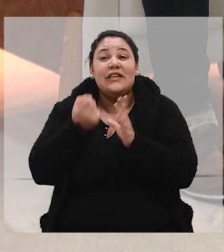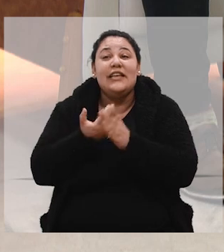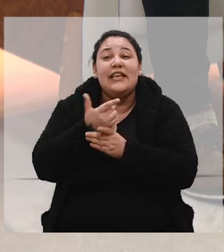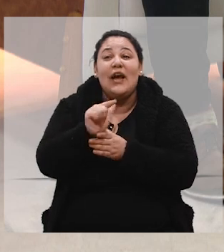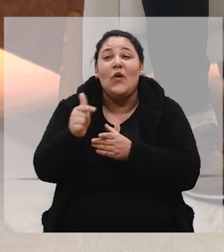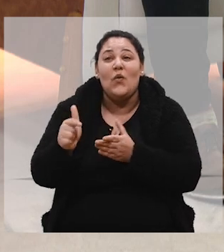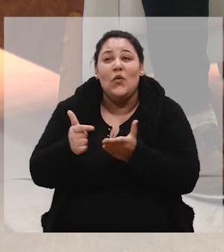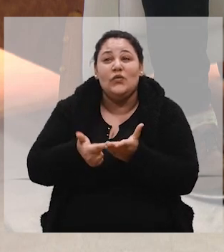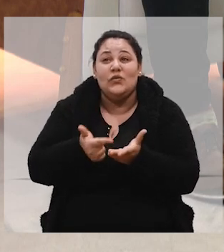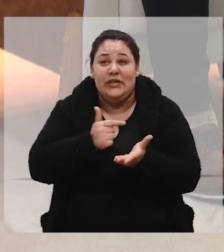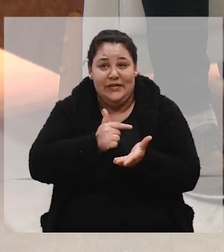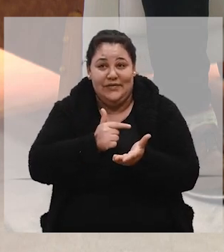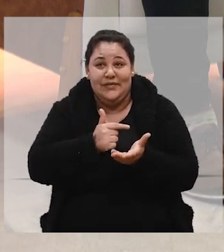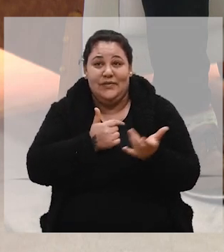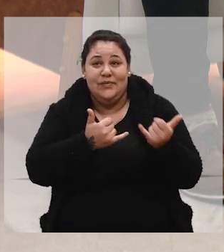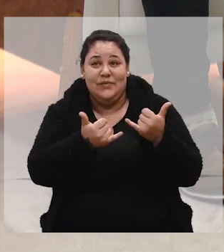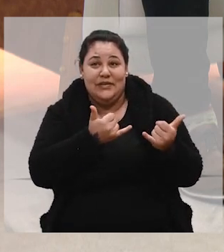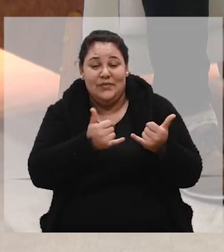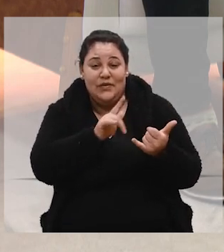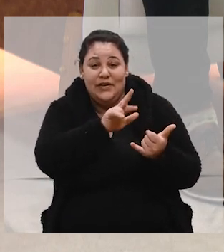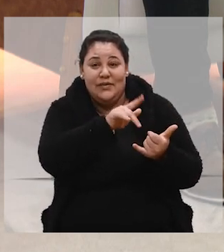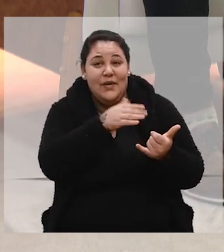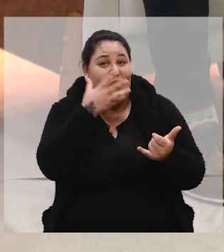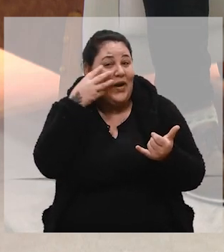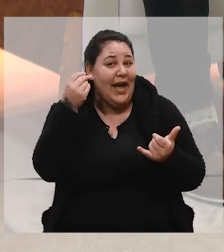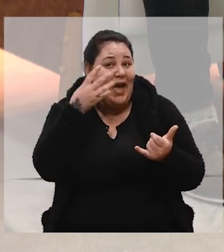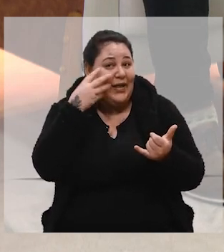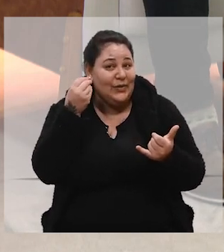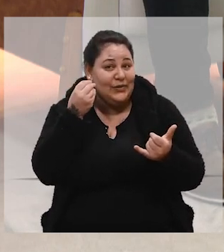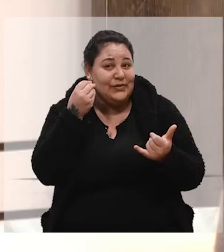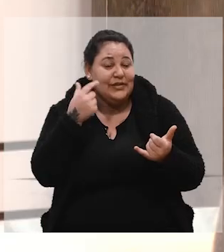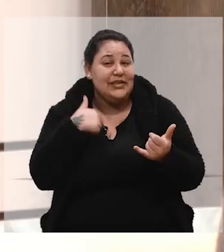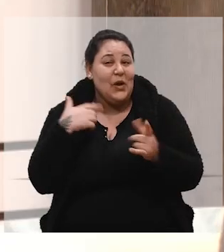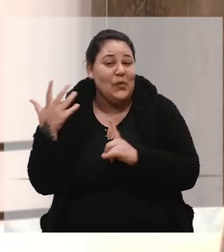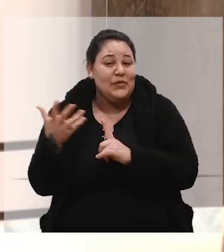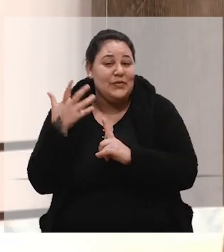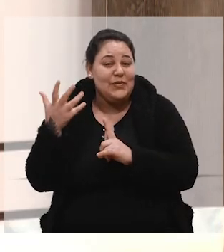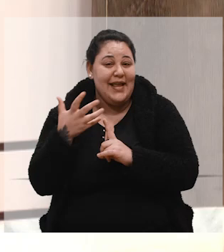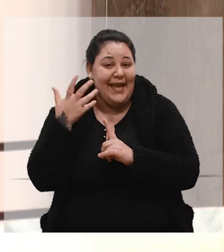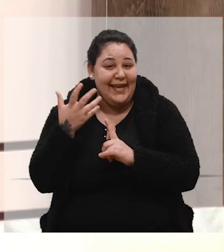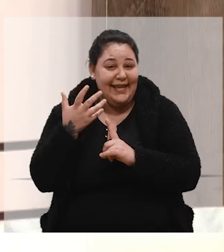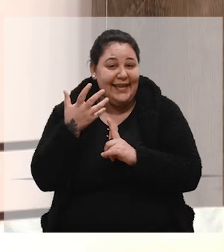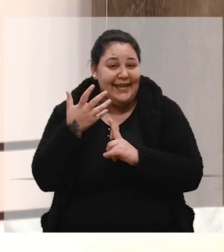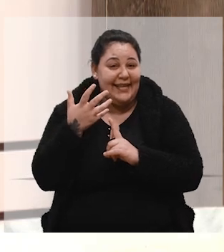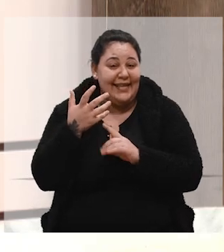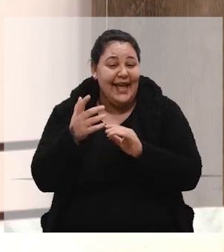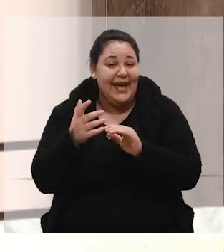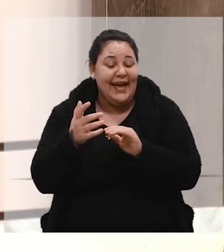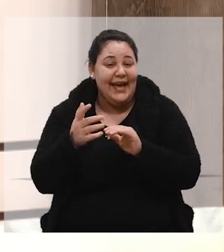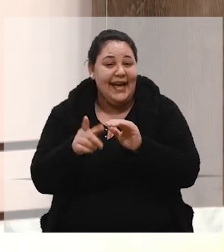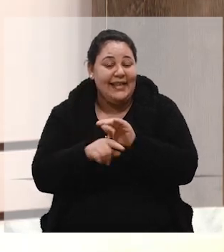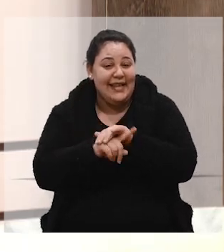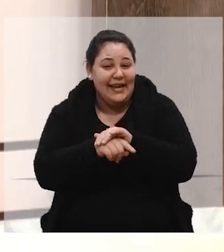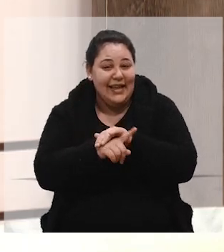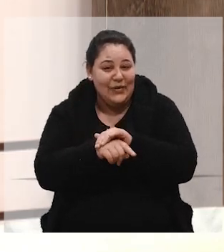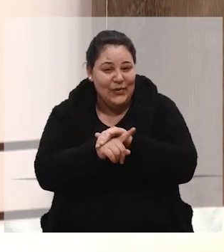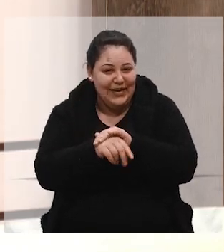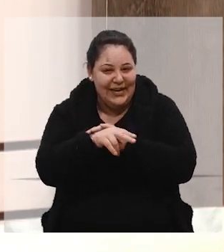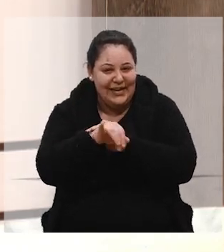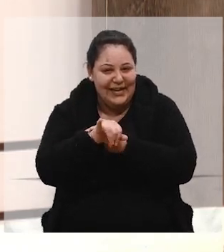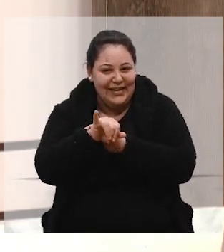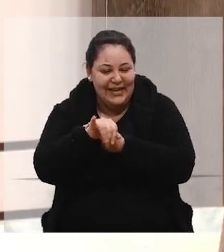trazer novos livros. Como Os Irmãos Gatos, que eu me inspirei nas Tartarugas Ninja. E o outro que é o